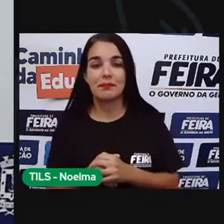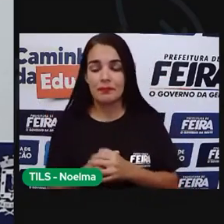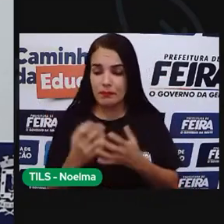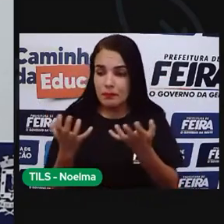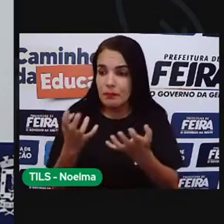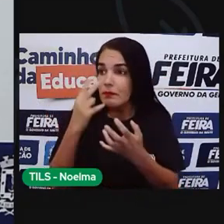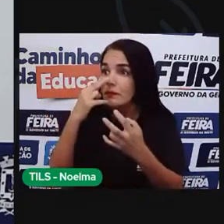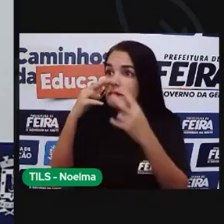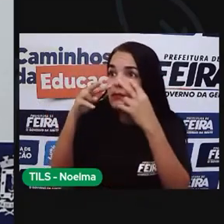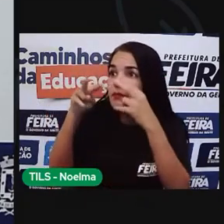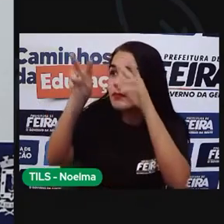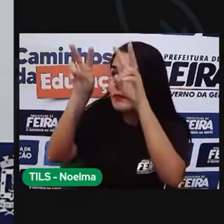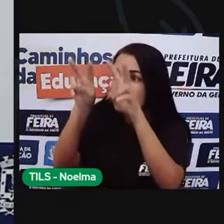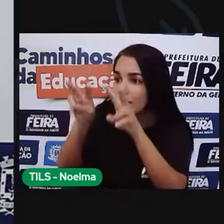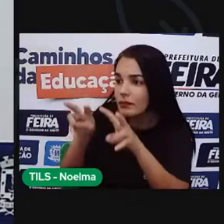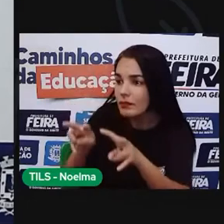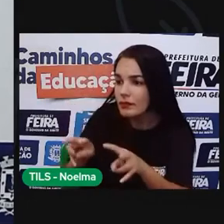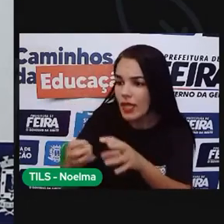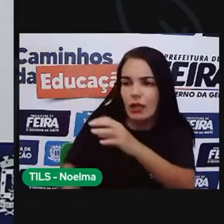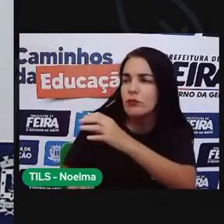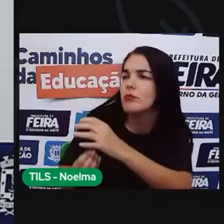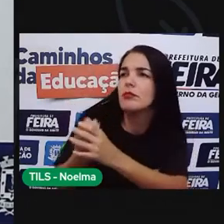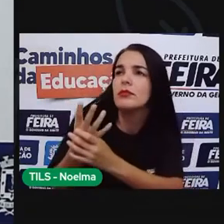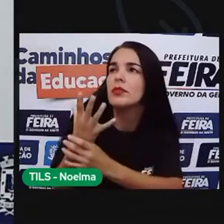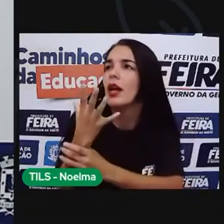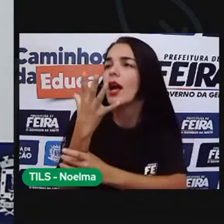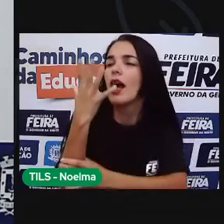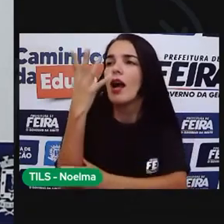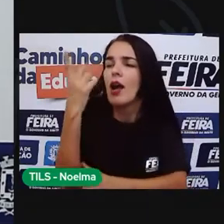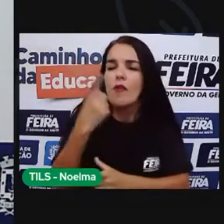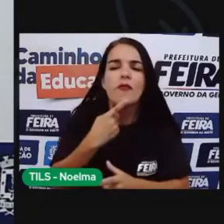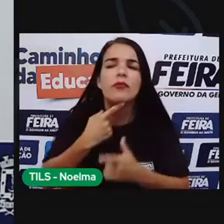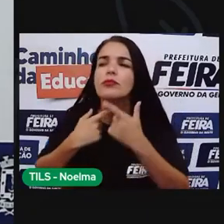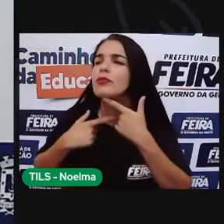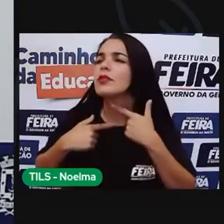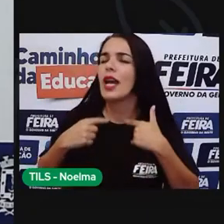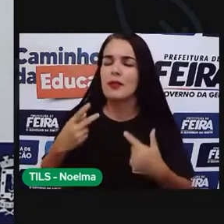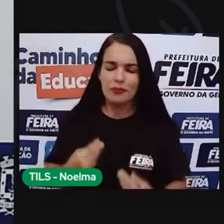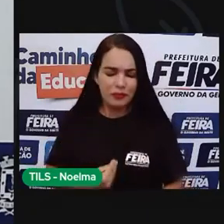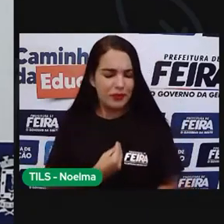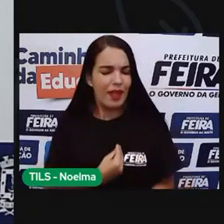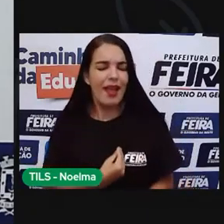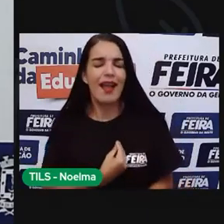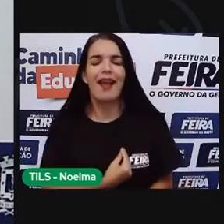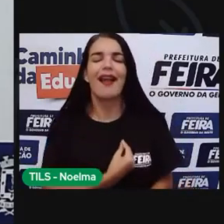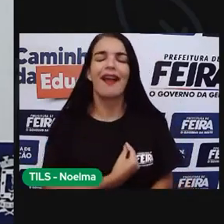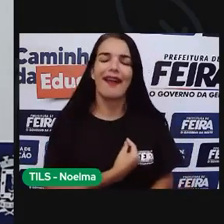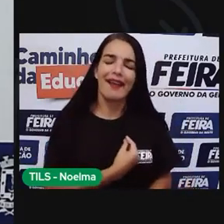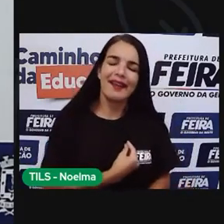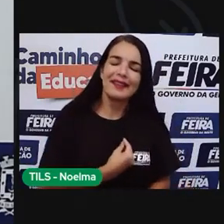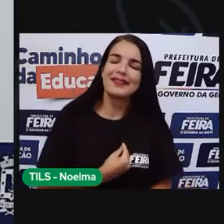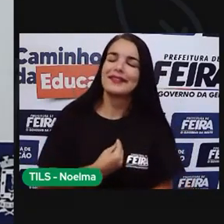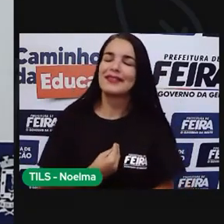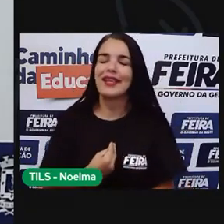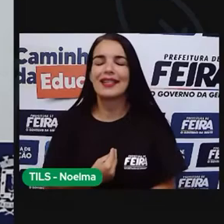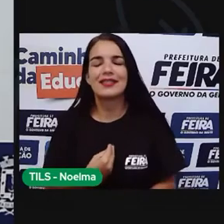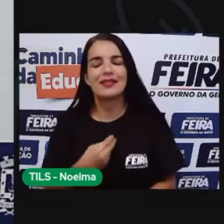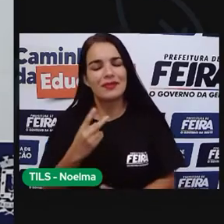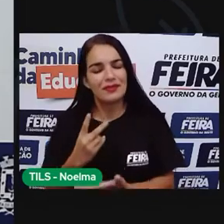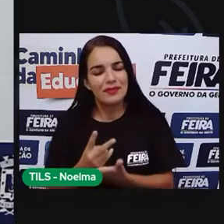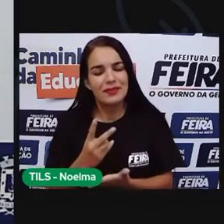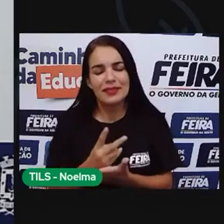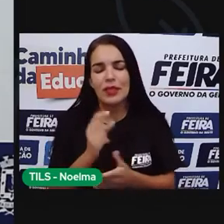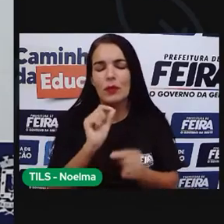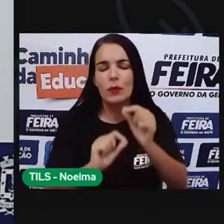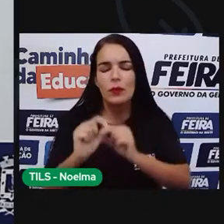amei. Nos seus olhos quero descobrir uma razão para viver, e as